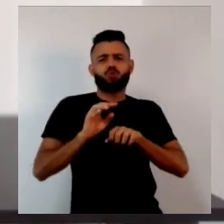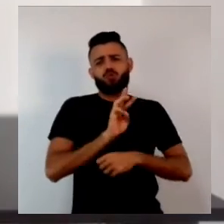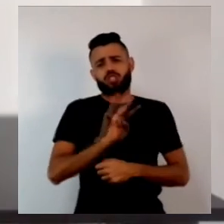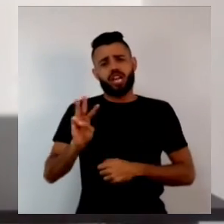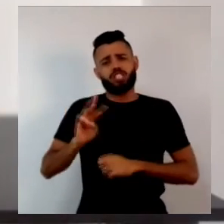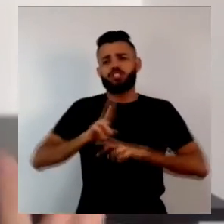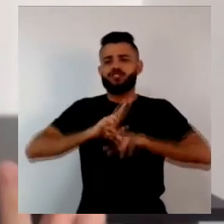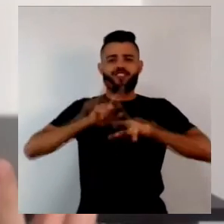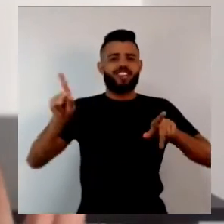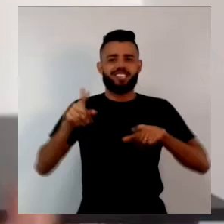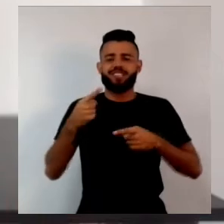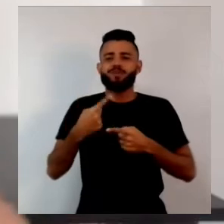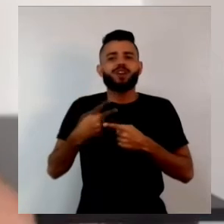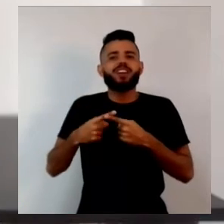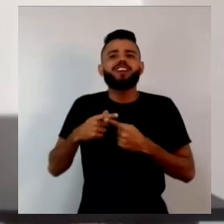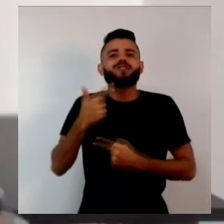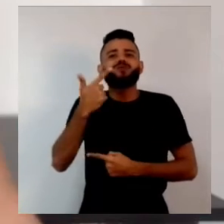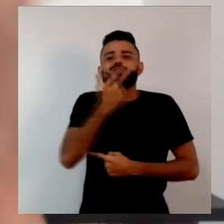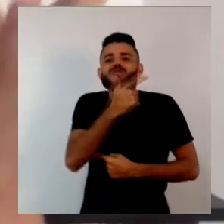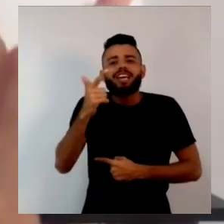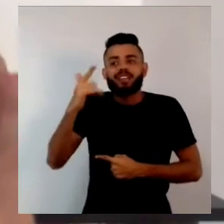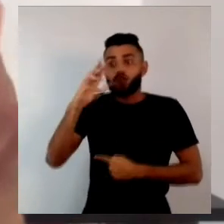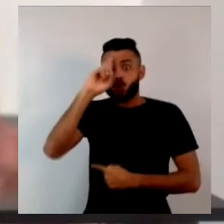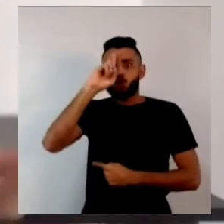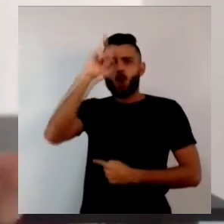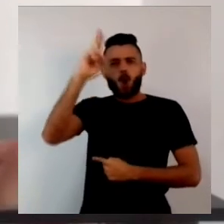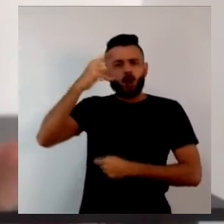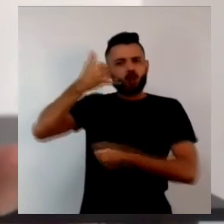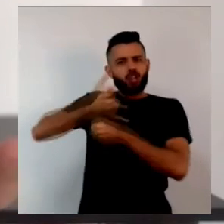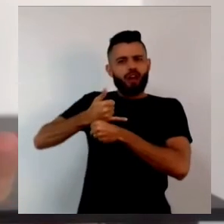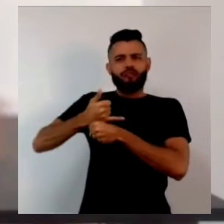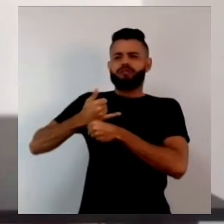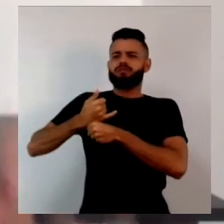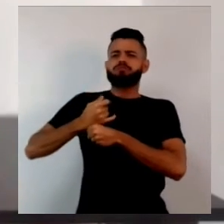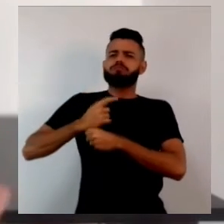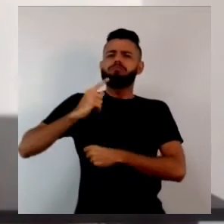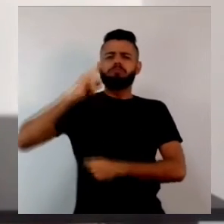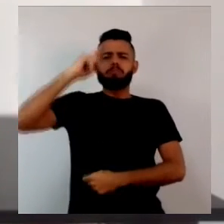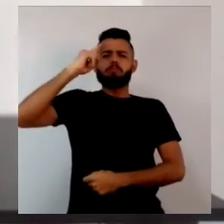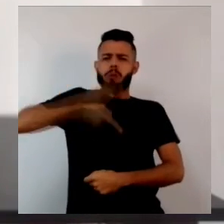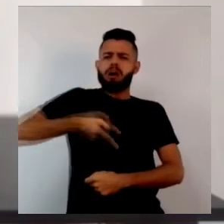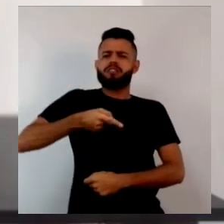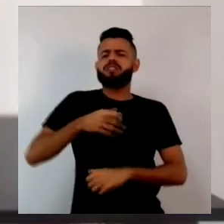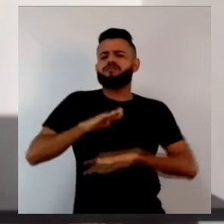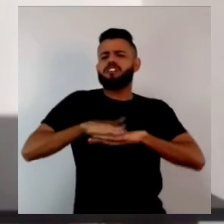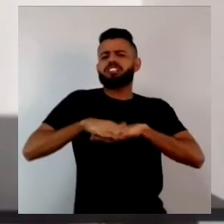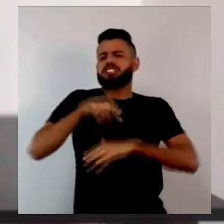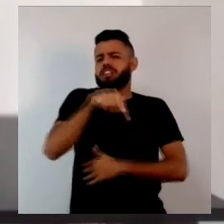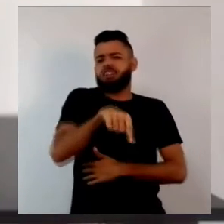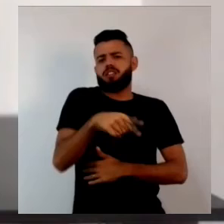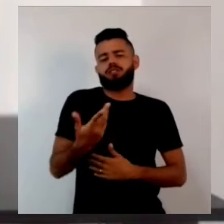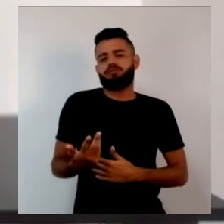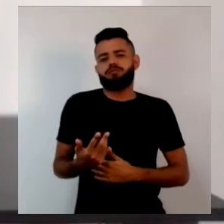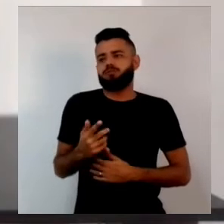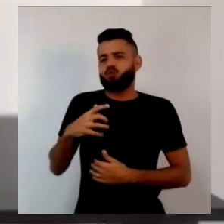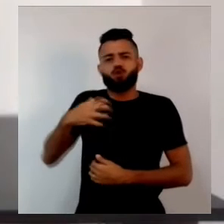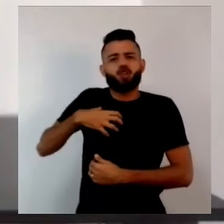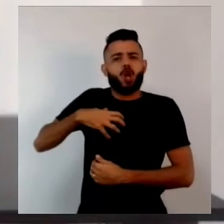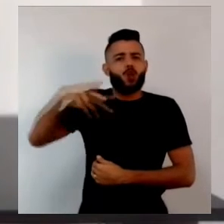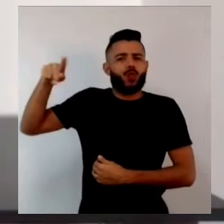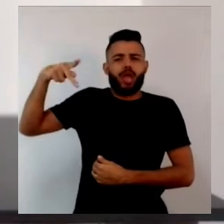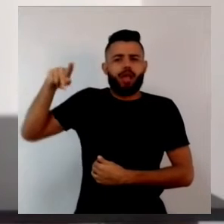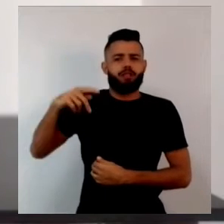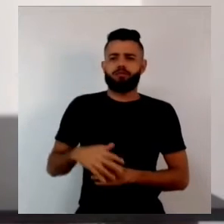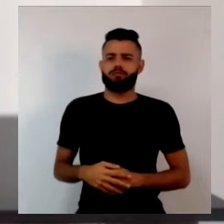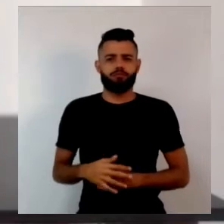consiga, com tanta força, fazer com que o que sai depois, no fim do dia da padaria, seja do jeito que se criou ou se imaginou, né?